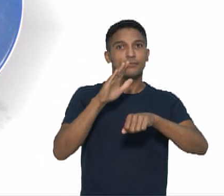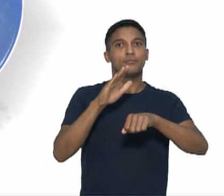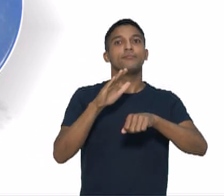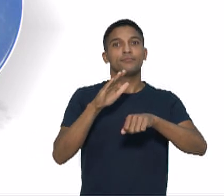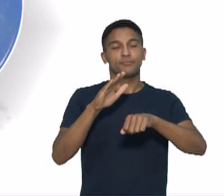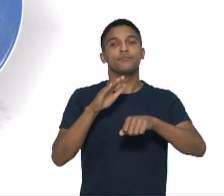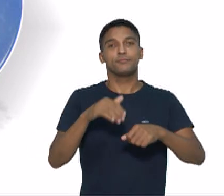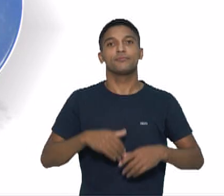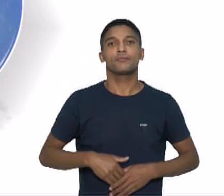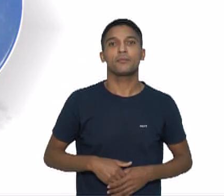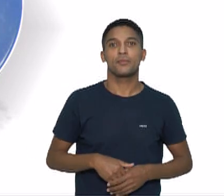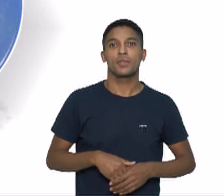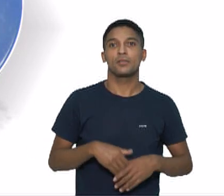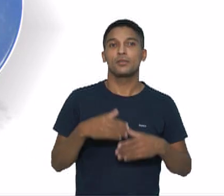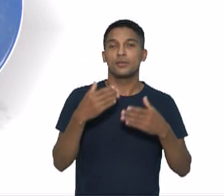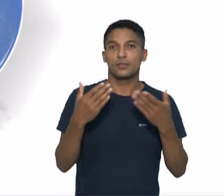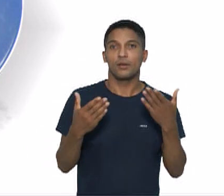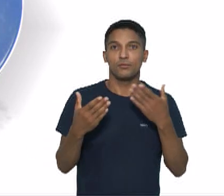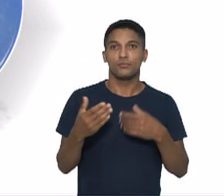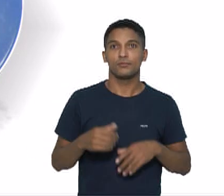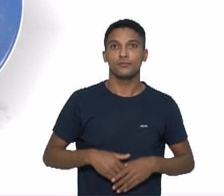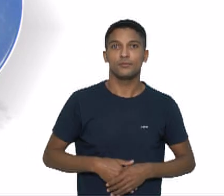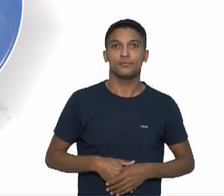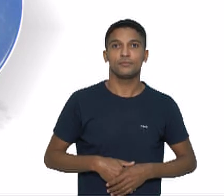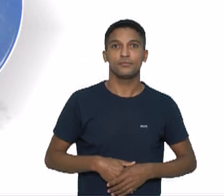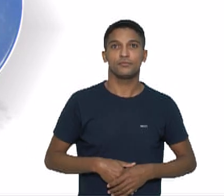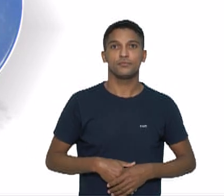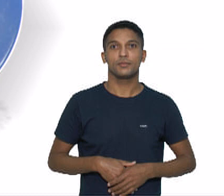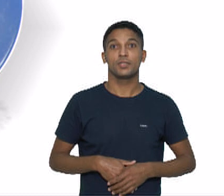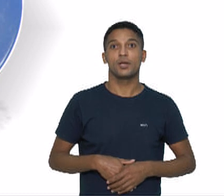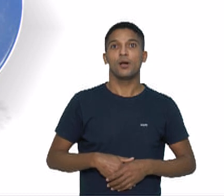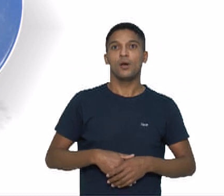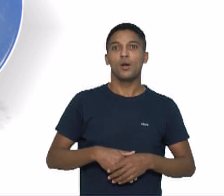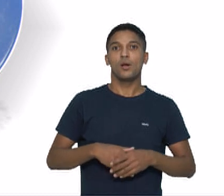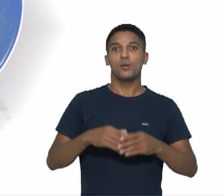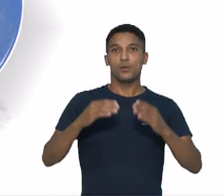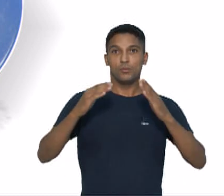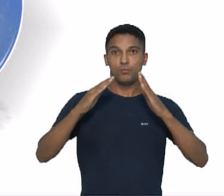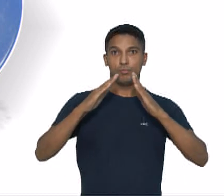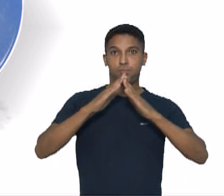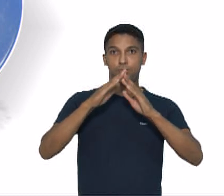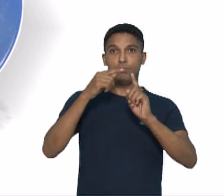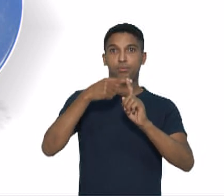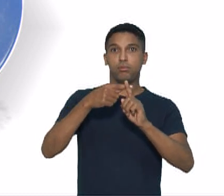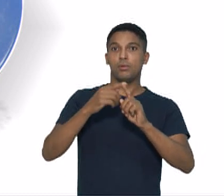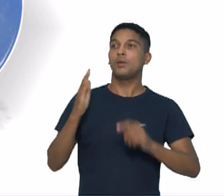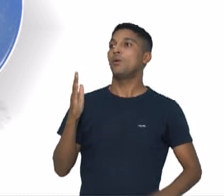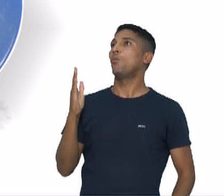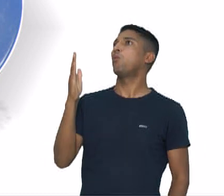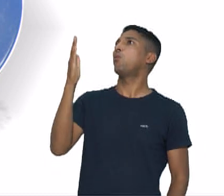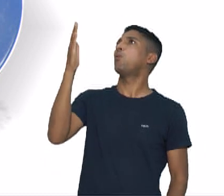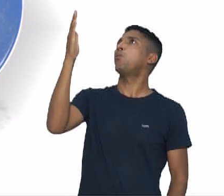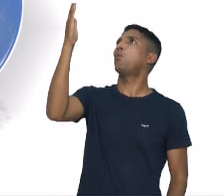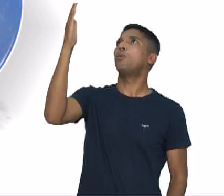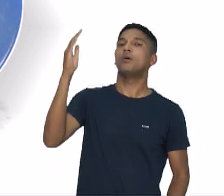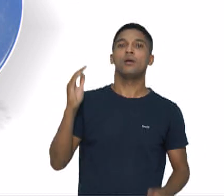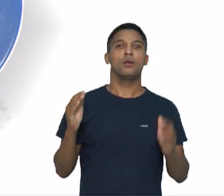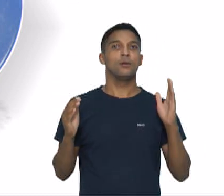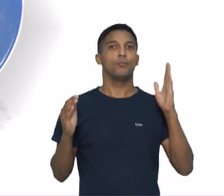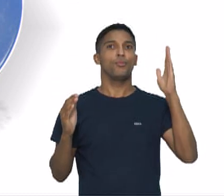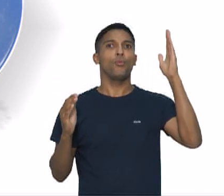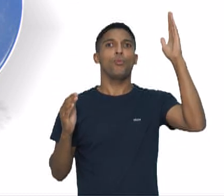das construções religiosas protestantes, os vitrais são janelas que possuem desenhos.